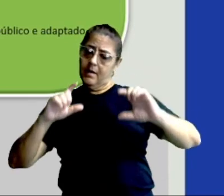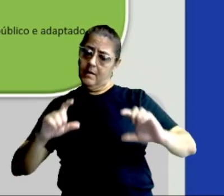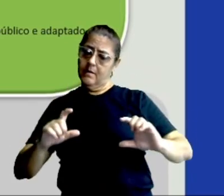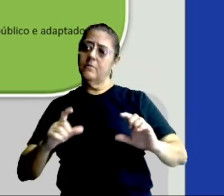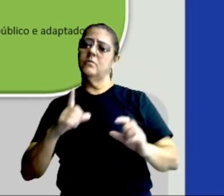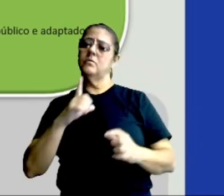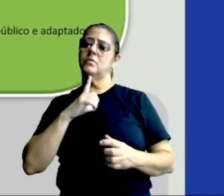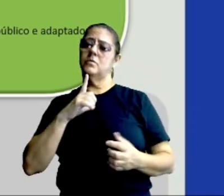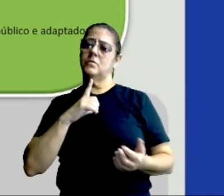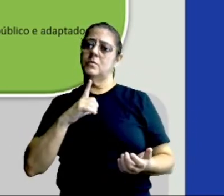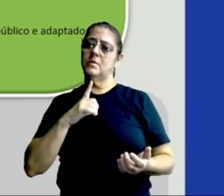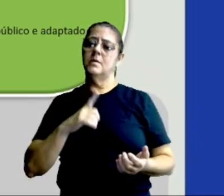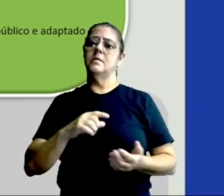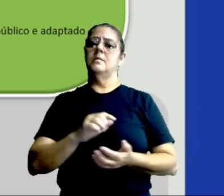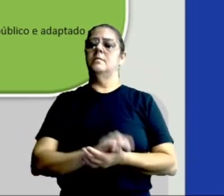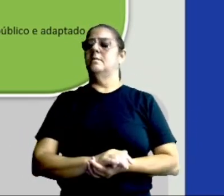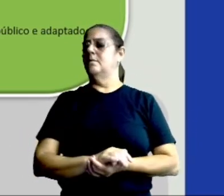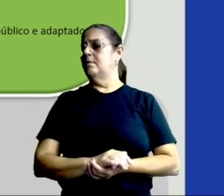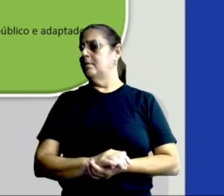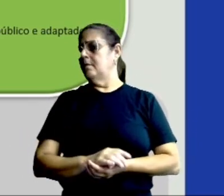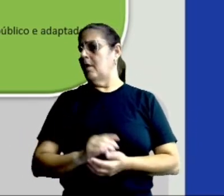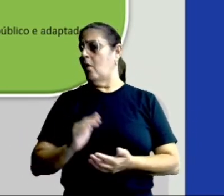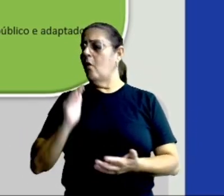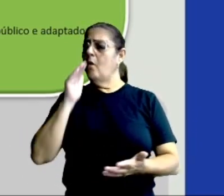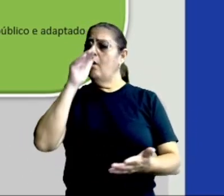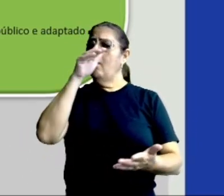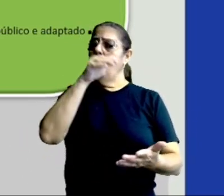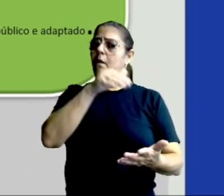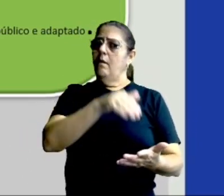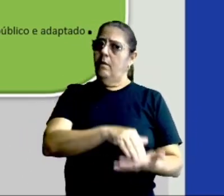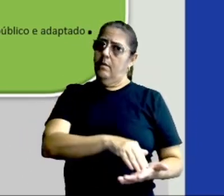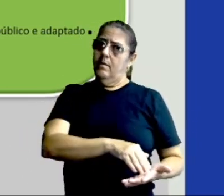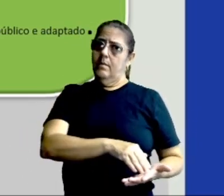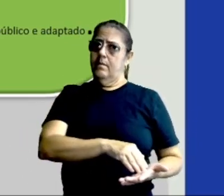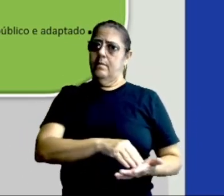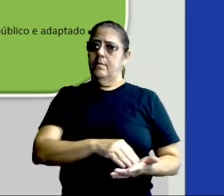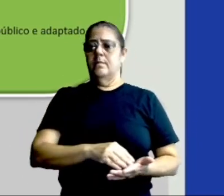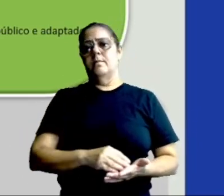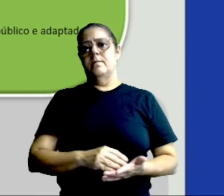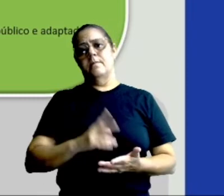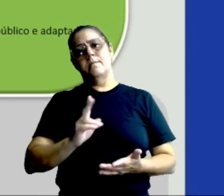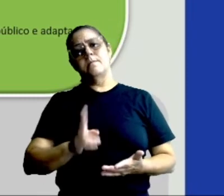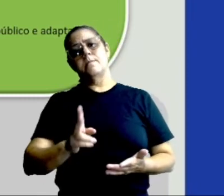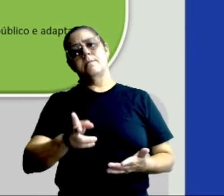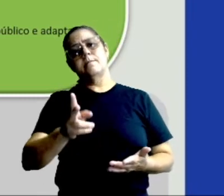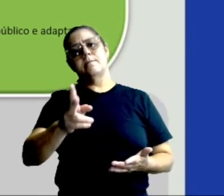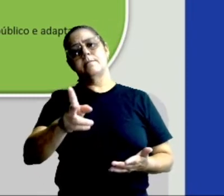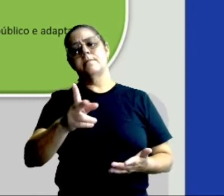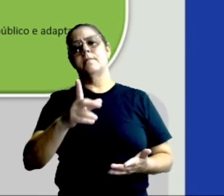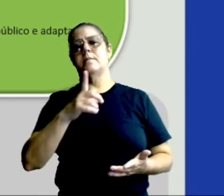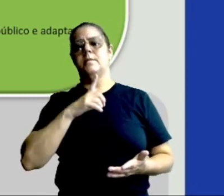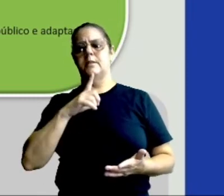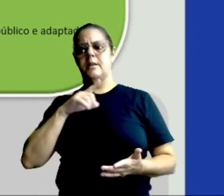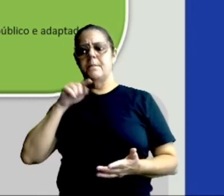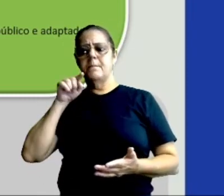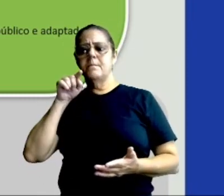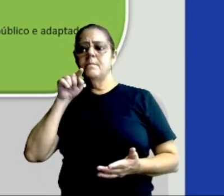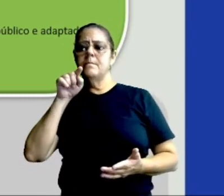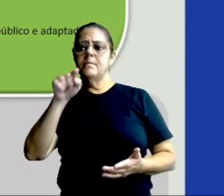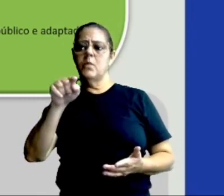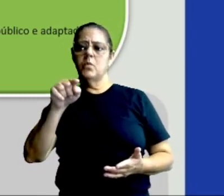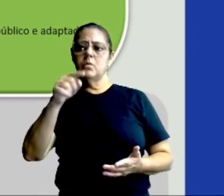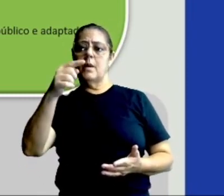gente tem Inicial maiúscula então toma cuidado e o final gente o final é sempre com ponto e a